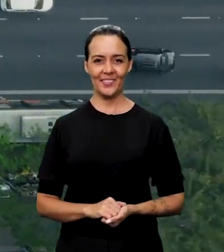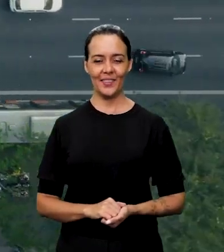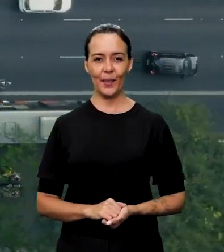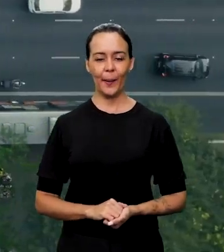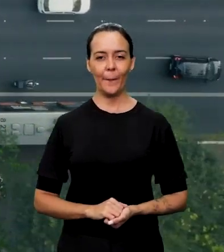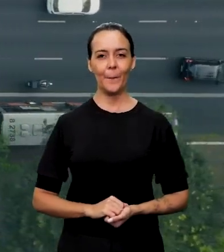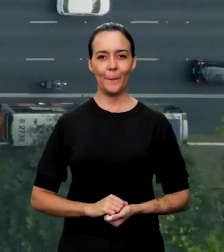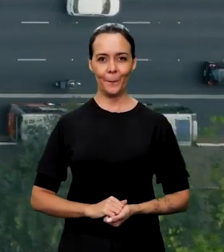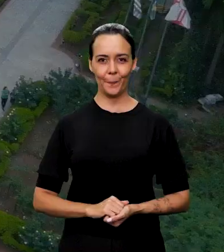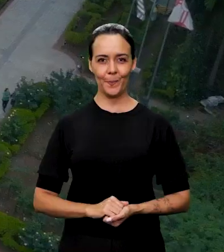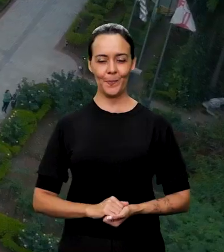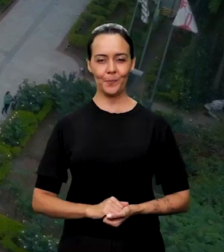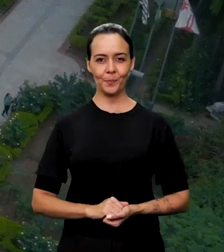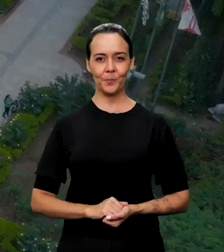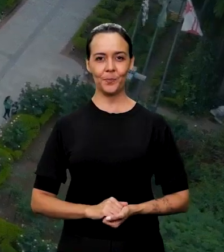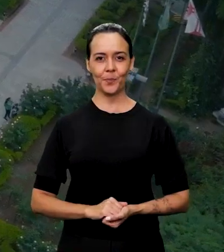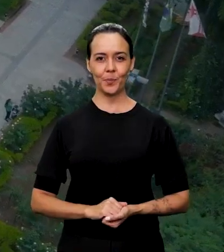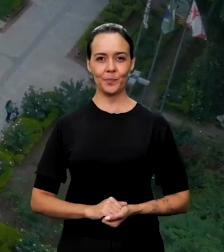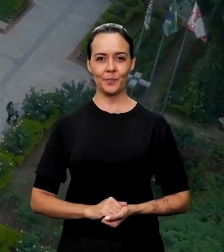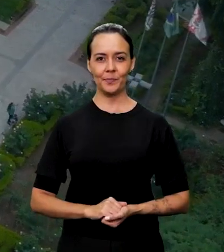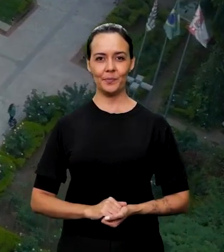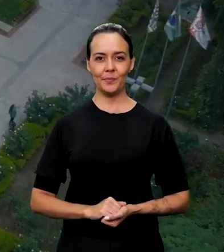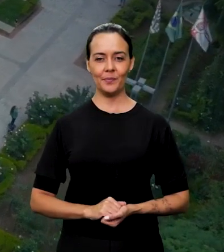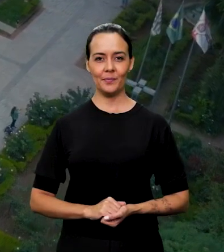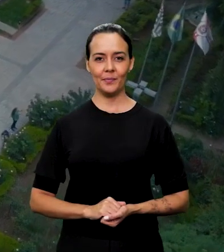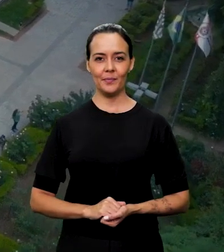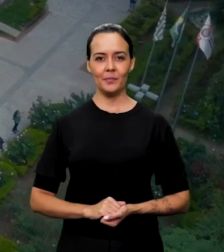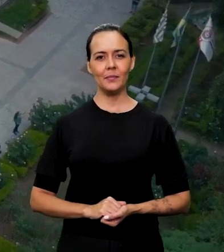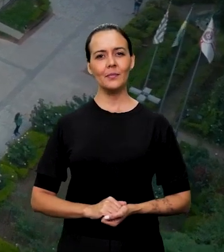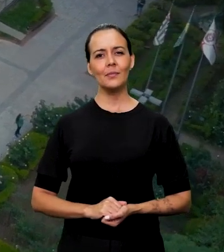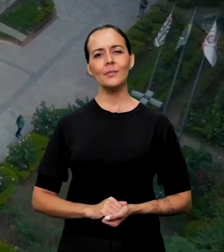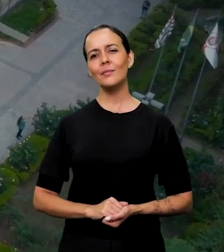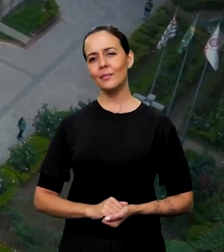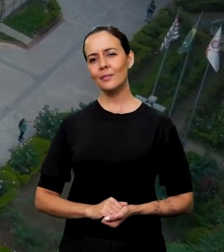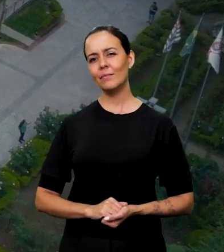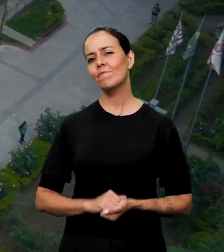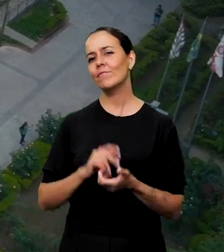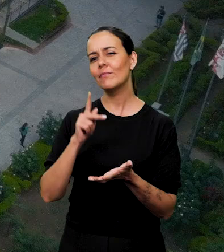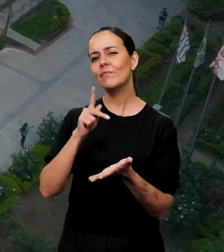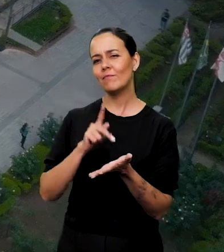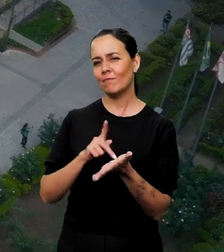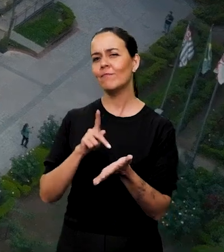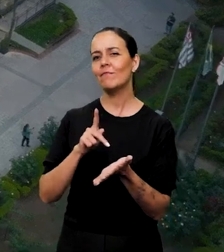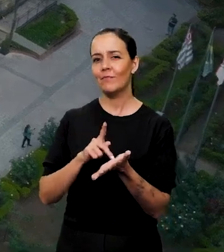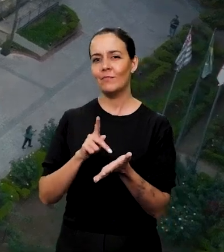sobrado antigo entre árvores. Na tela, Casa das Rosas. Sem dúvida, com essa nova velhice,